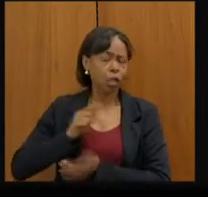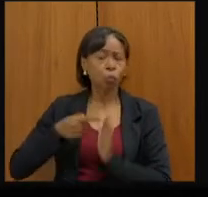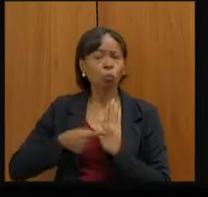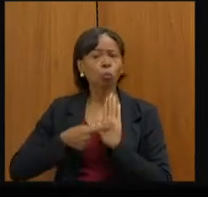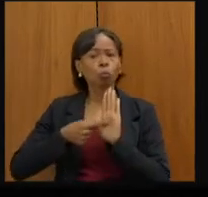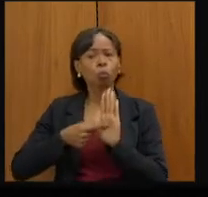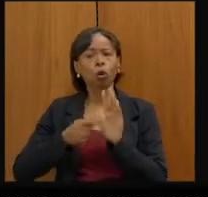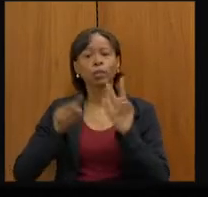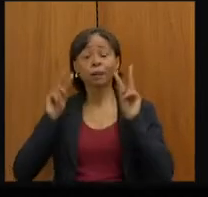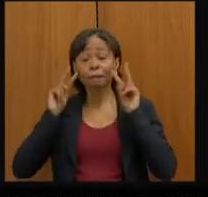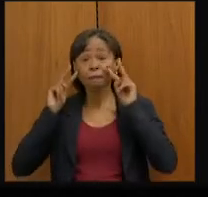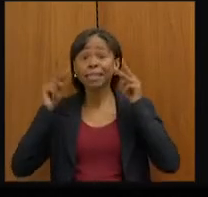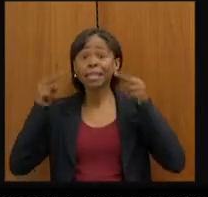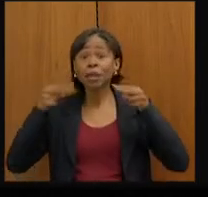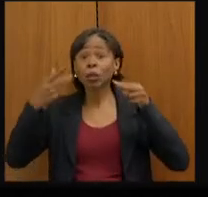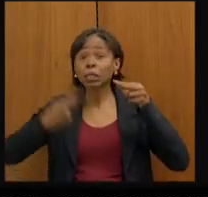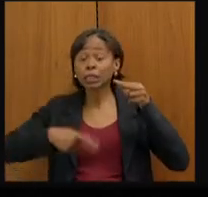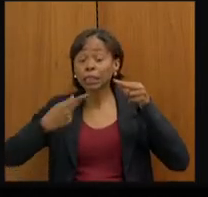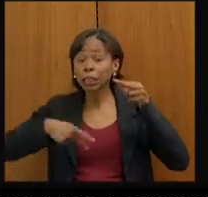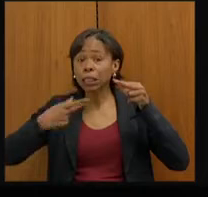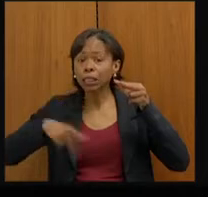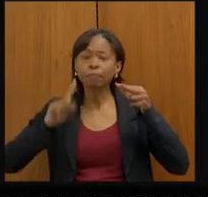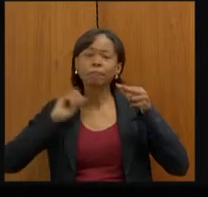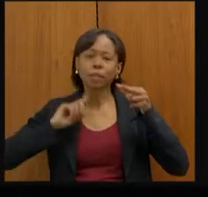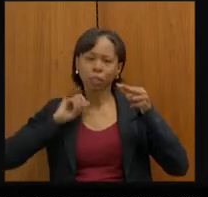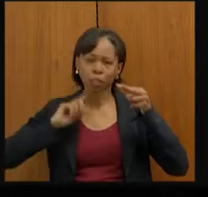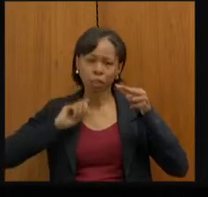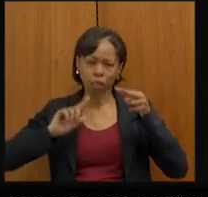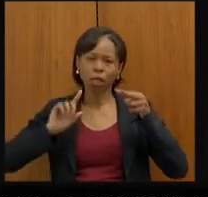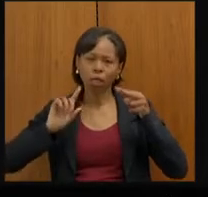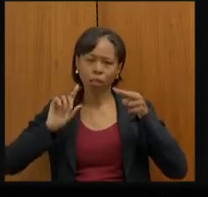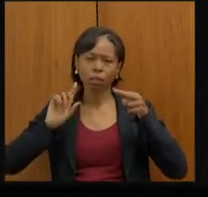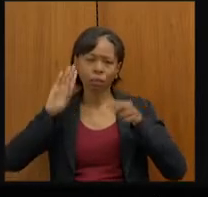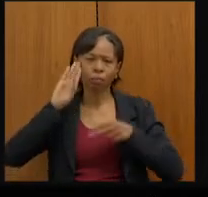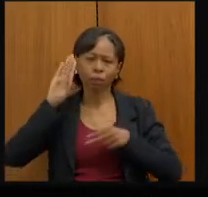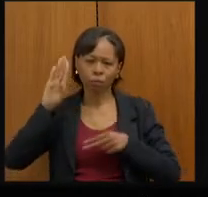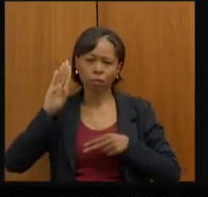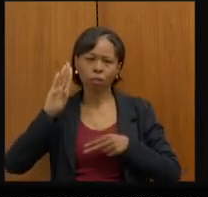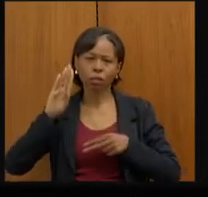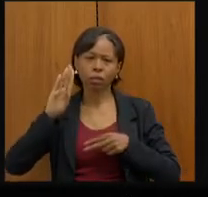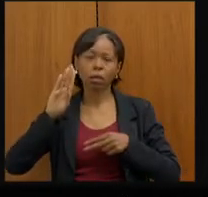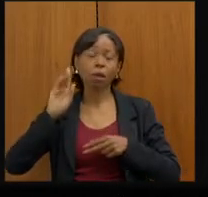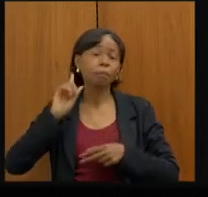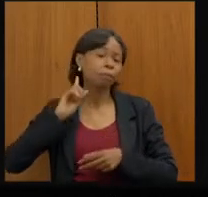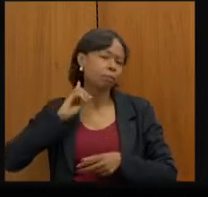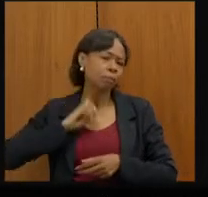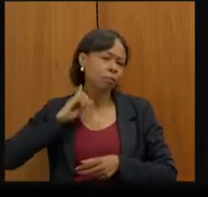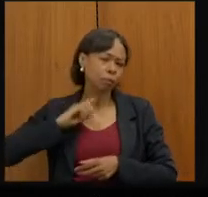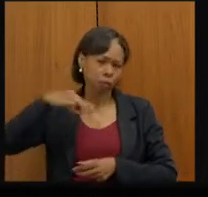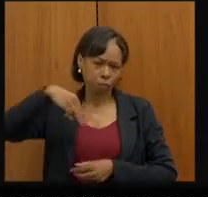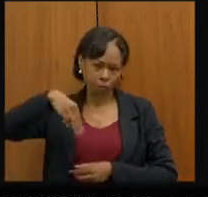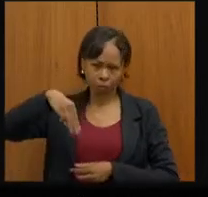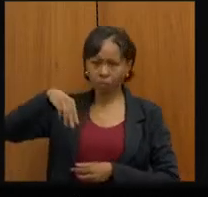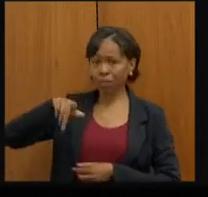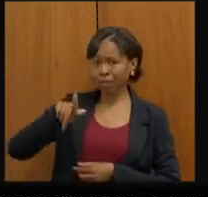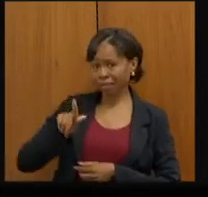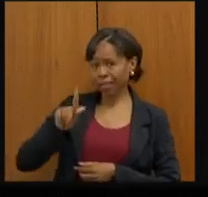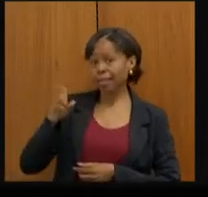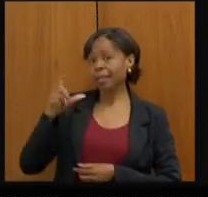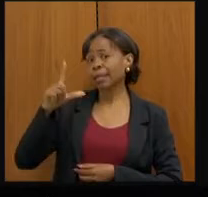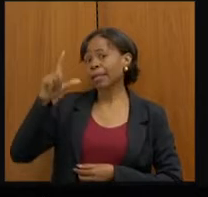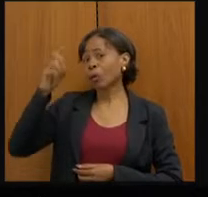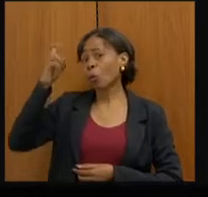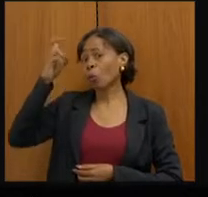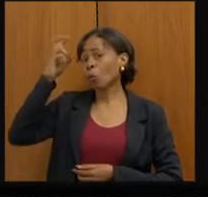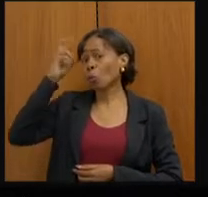Universidade de Minas Gerais nós temos uma cultura e é que